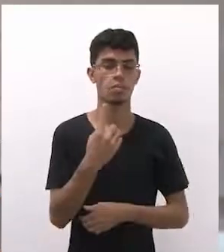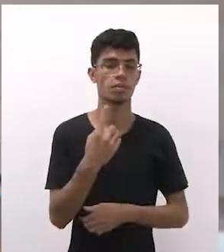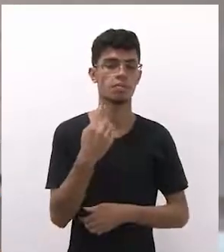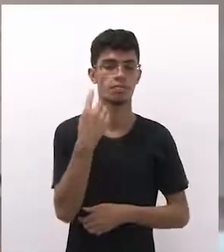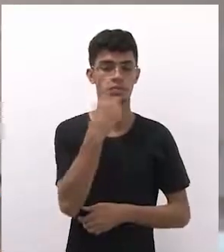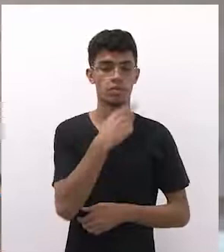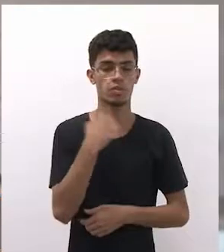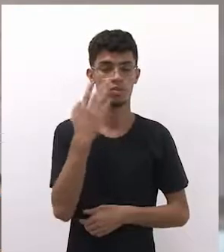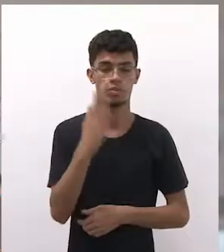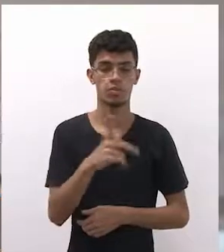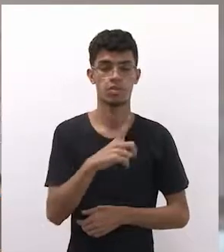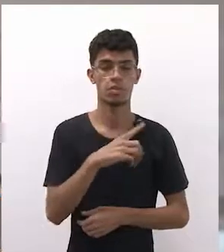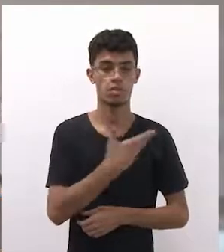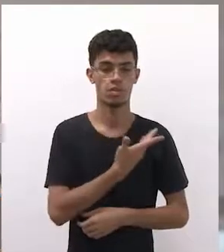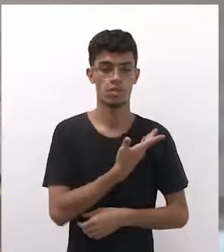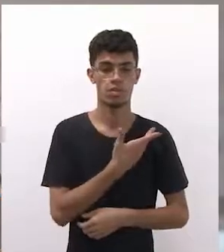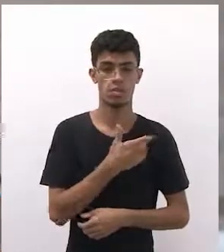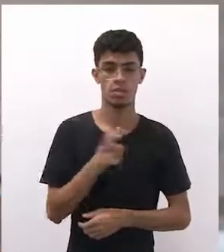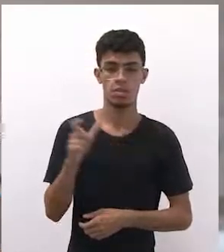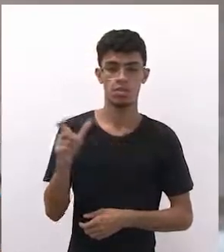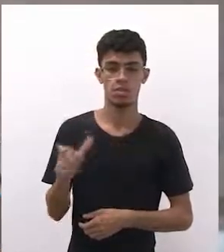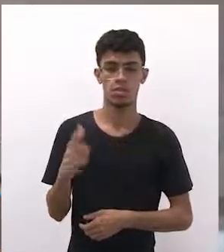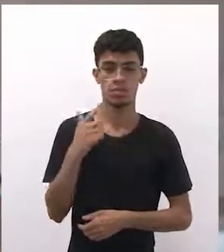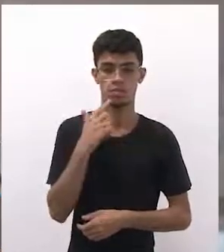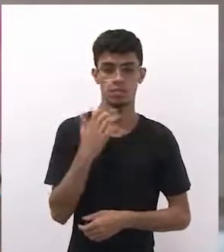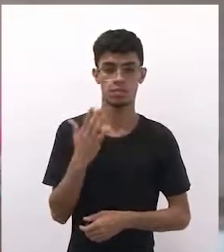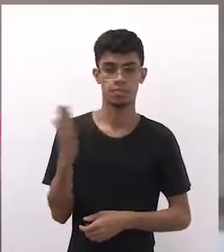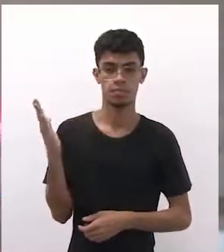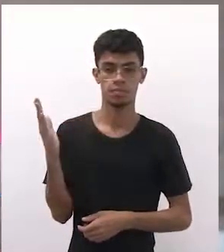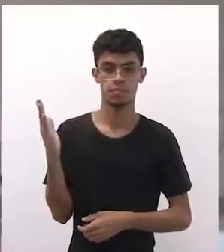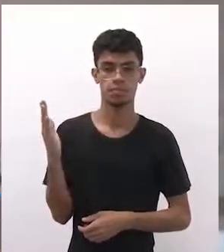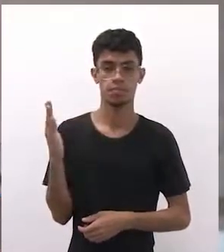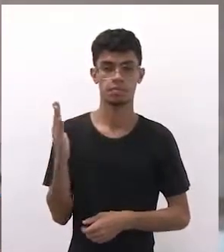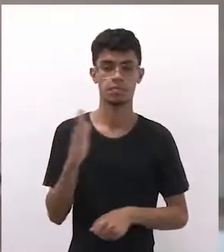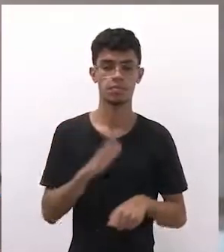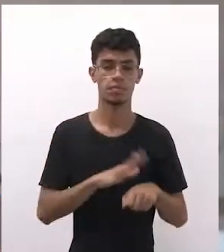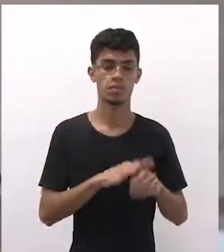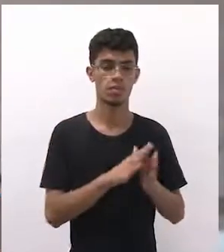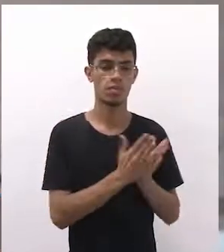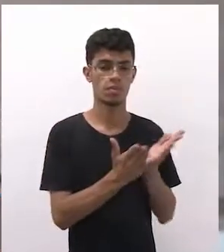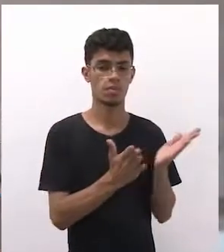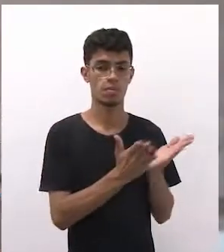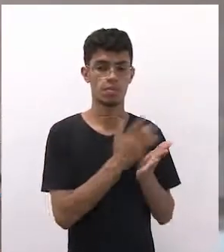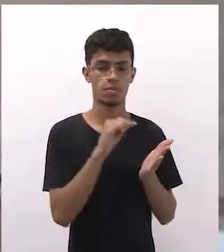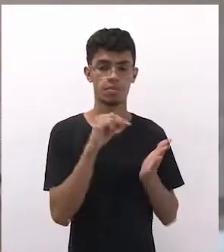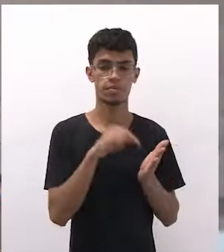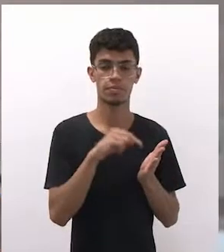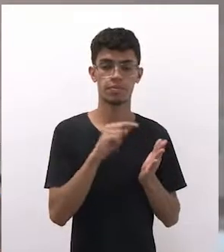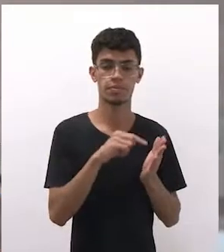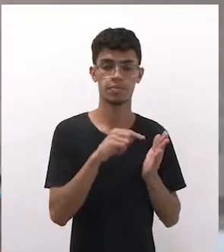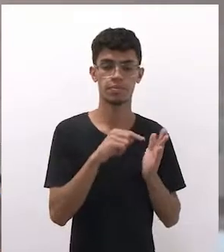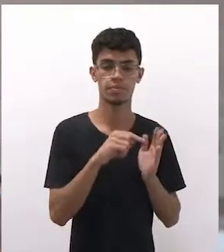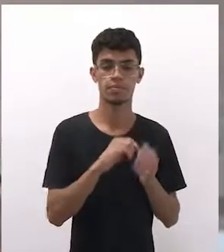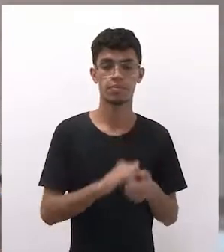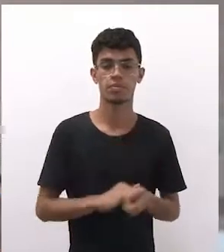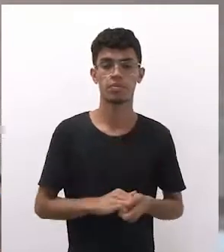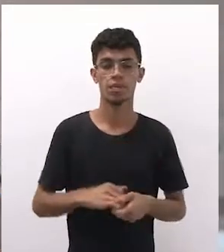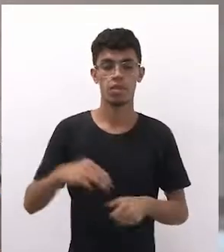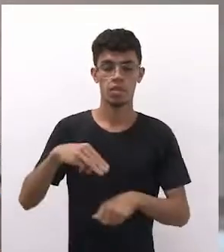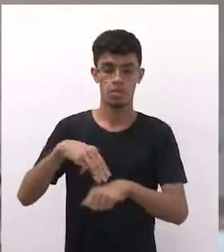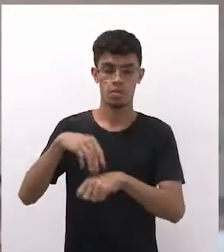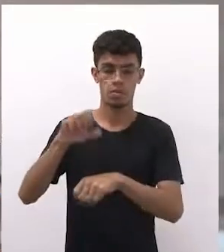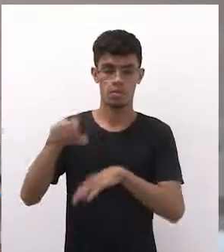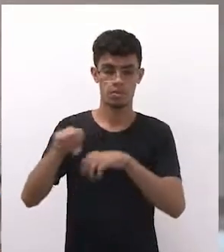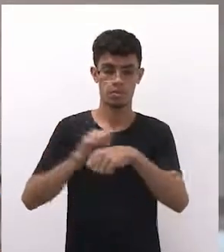tenho uma colega que é a Zuila. Ela tem esse livro que é resultado da dissertação dela de mestrado,